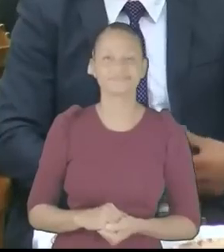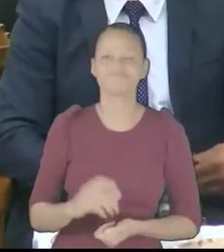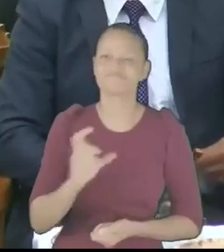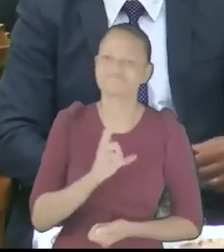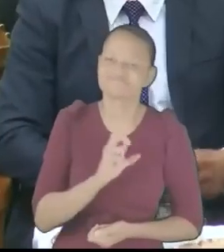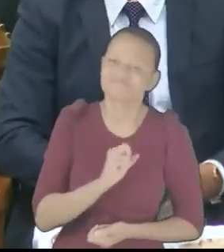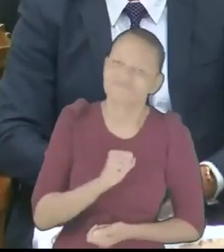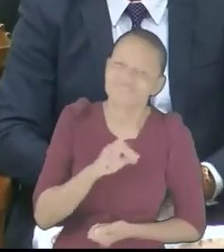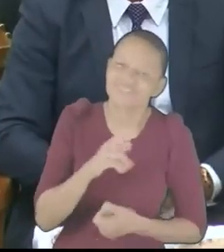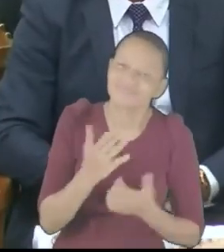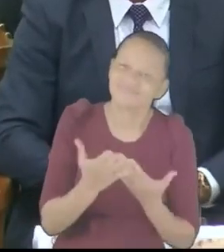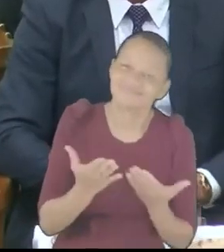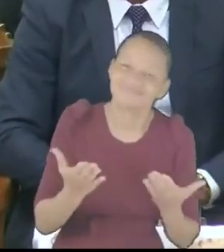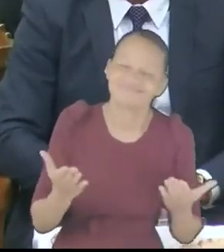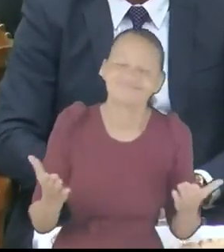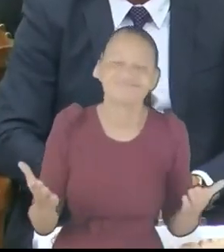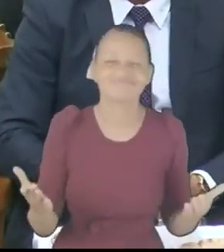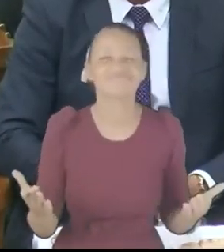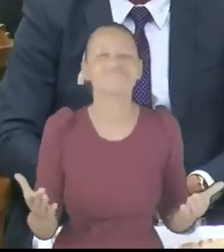Meus queridos irmãos,